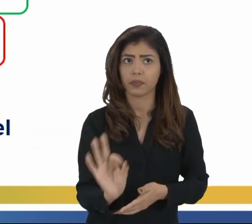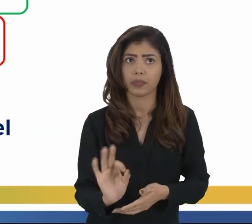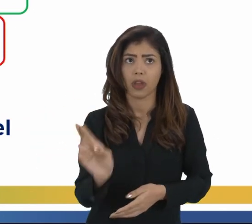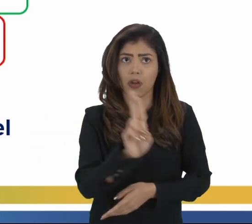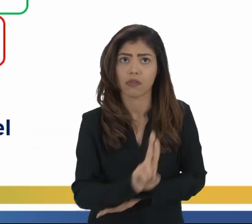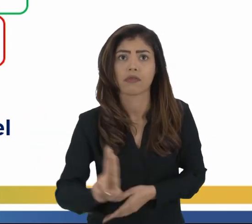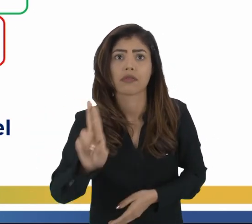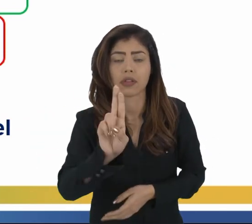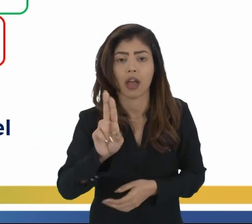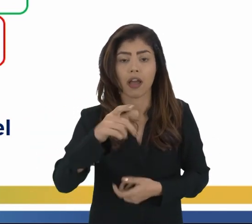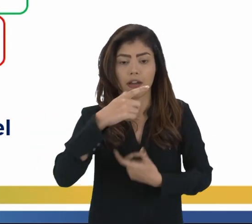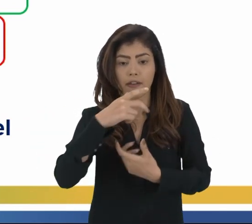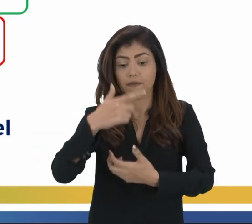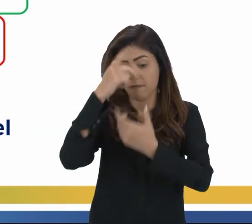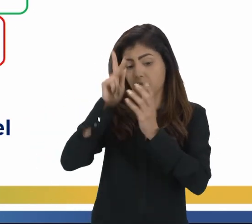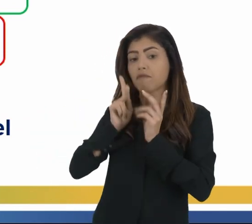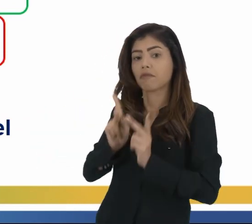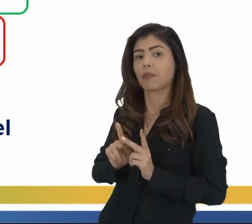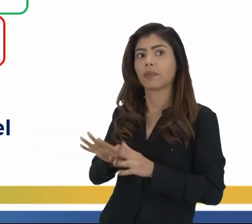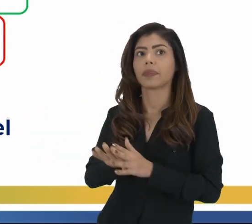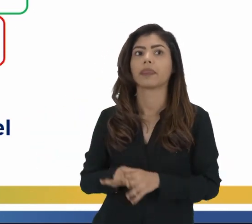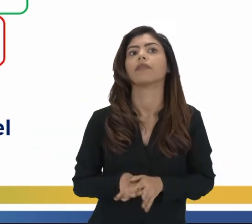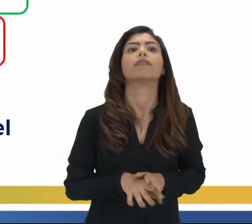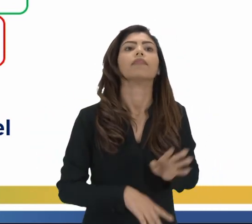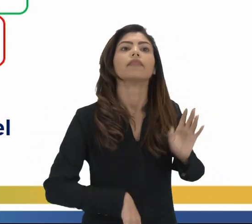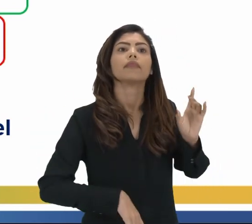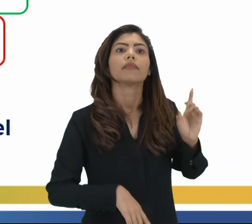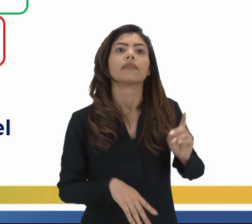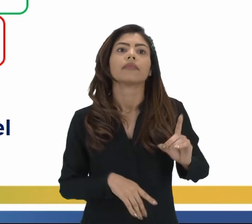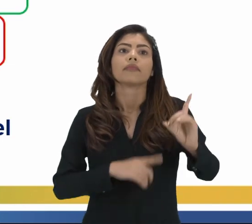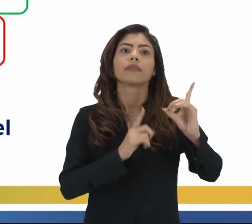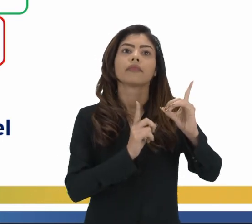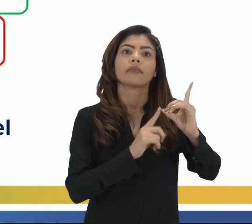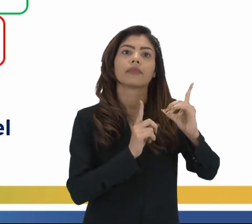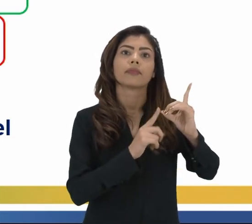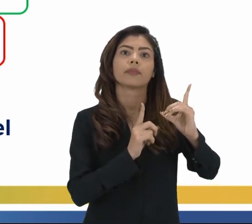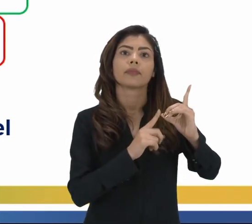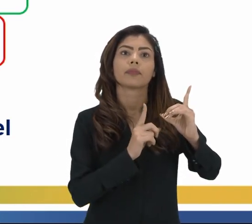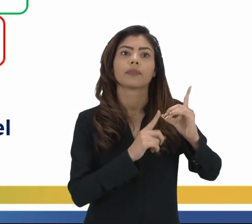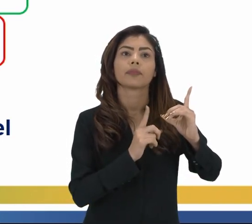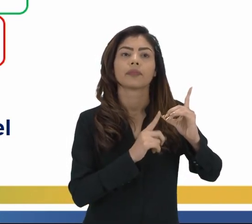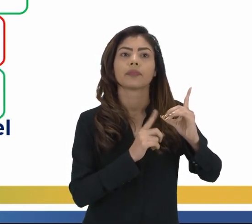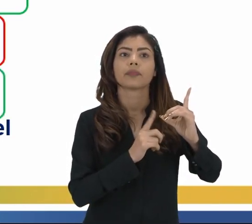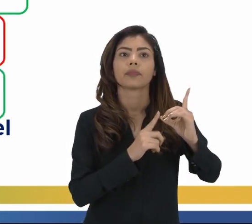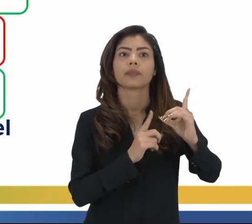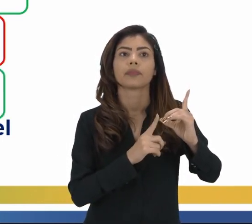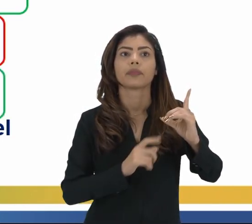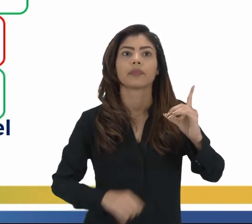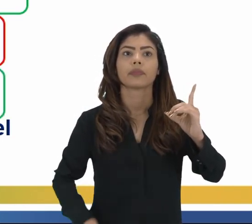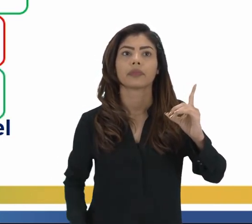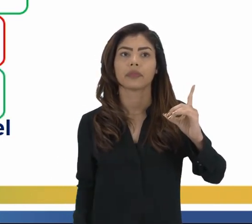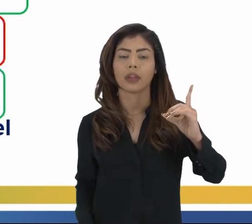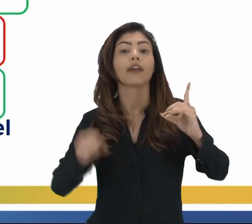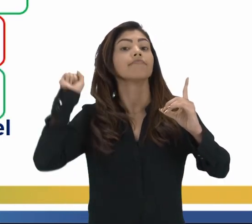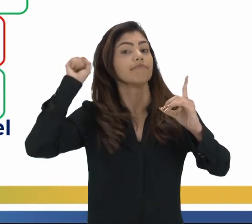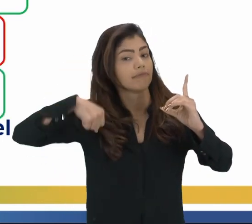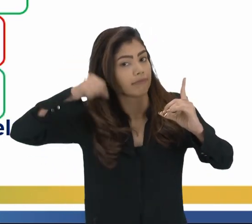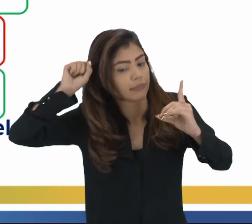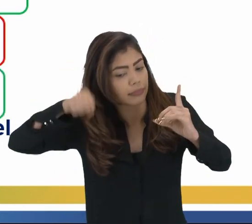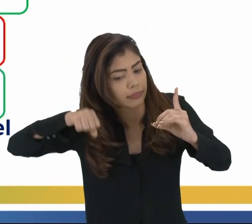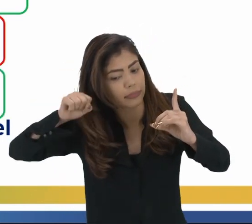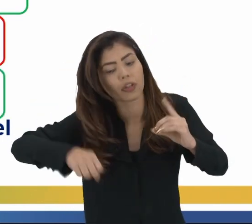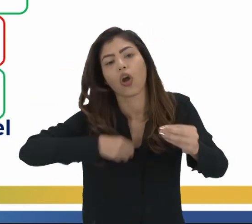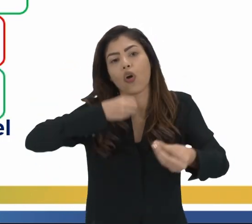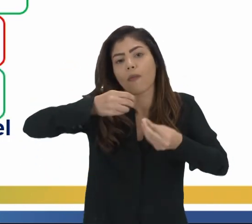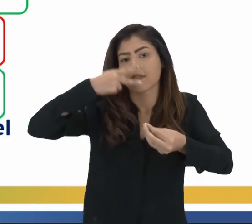em situações formais. Estilo de habla podem ser consideradas variações linguísticas. Sim, a forma